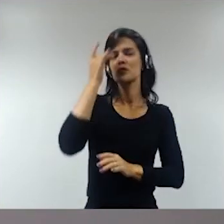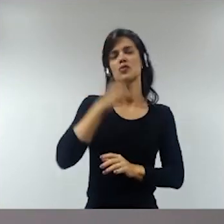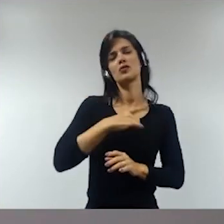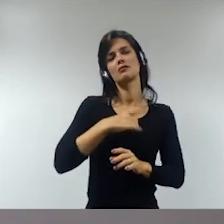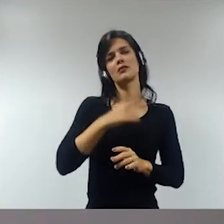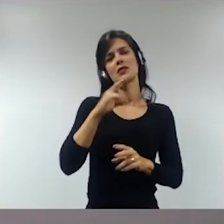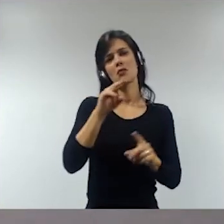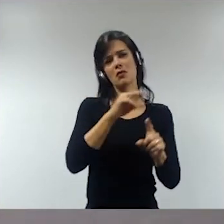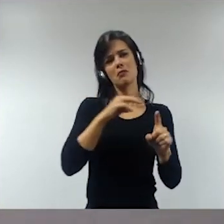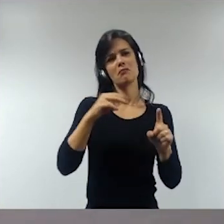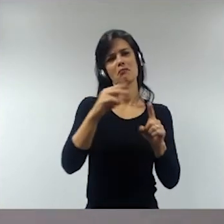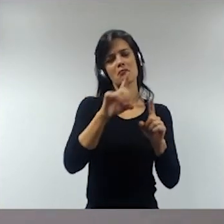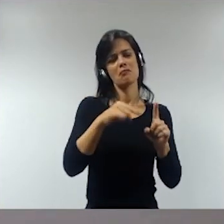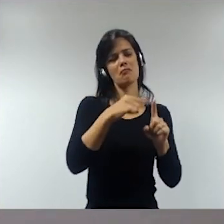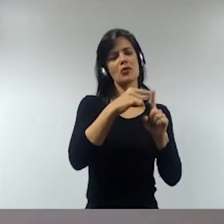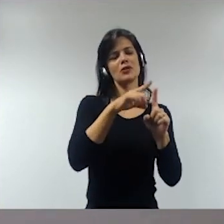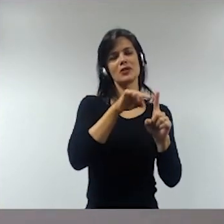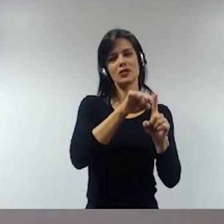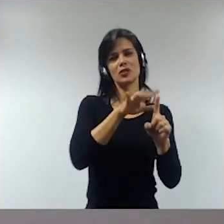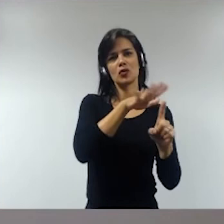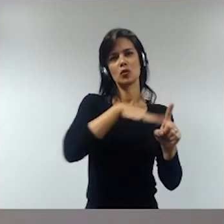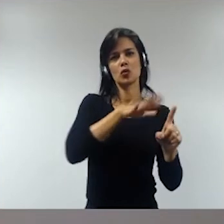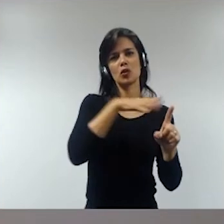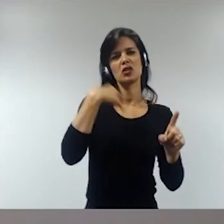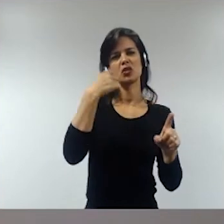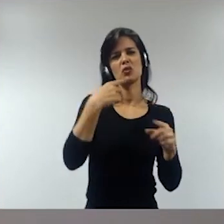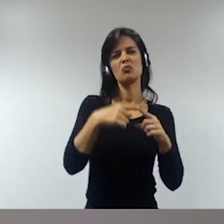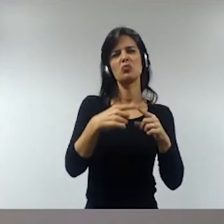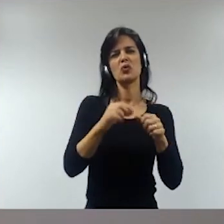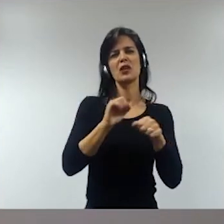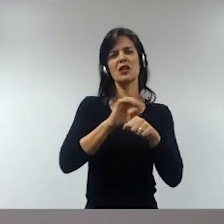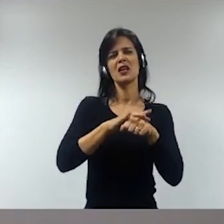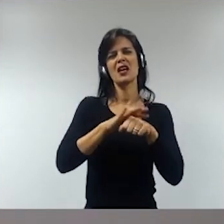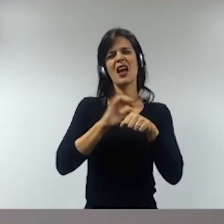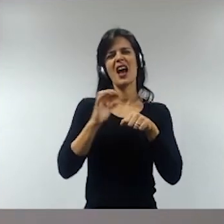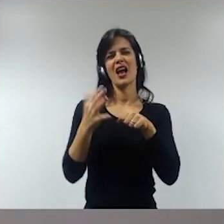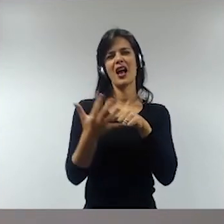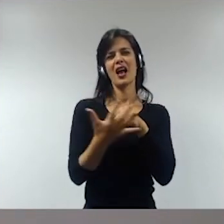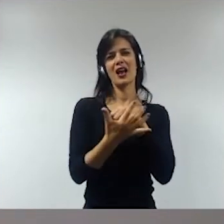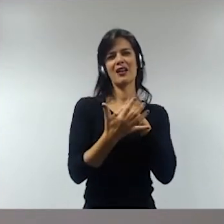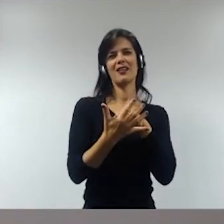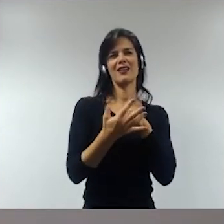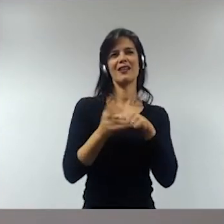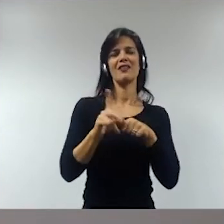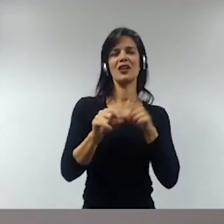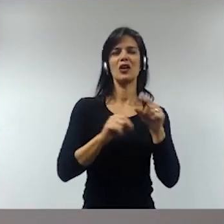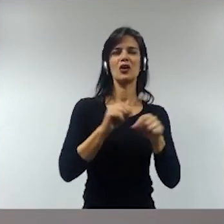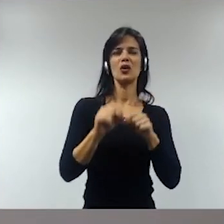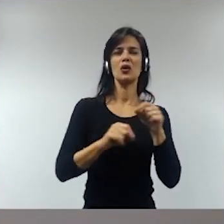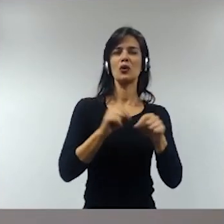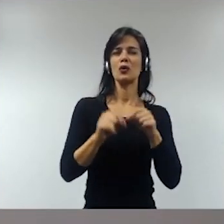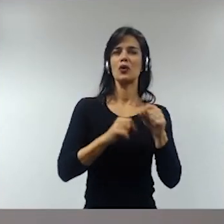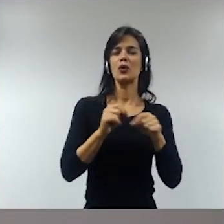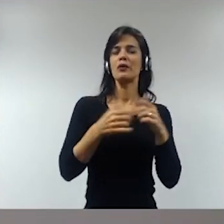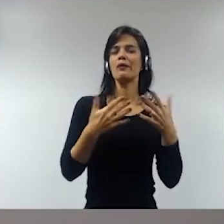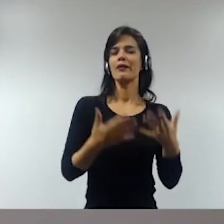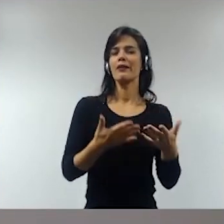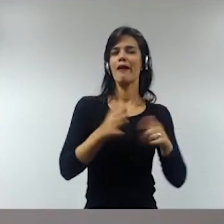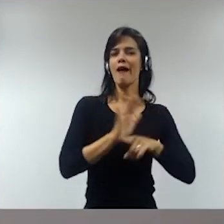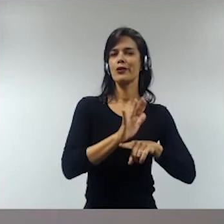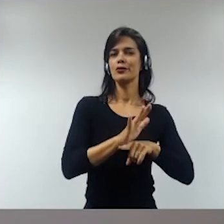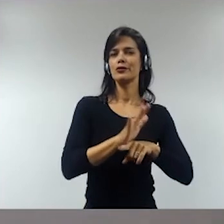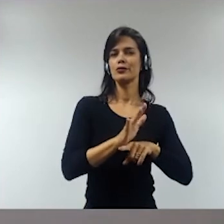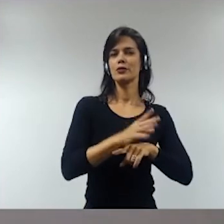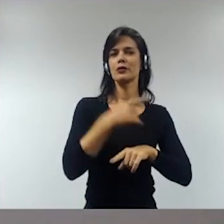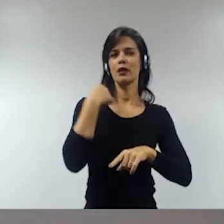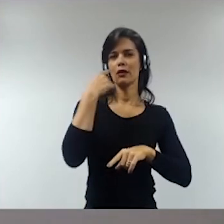otimista para nós, advogados, que mas a pandemia caustifica demais as relações, isso abre mercado para o